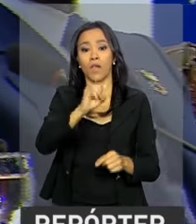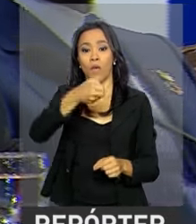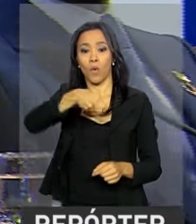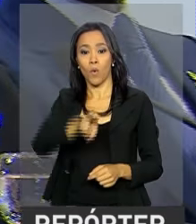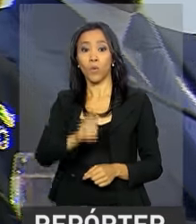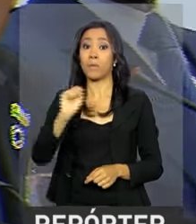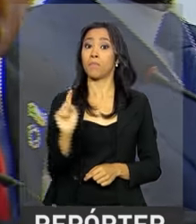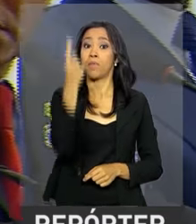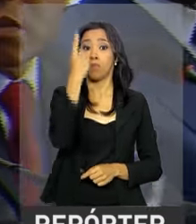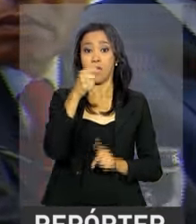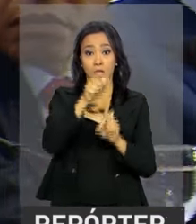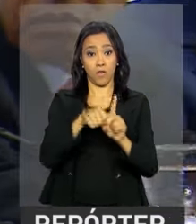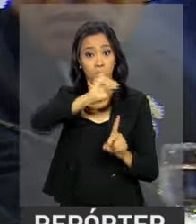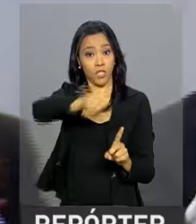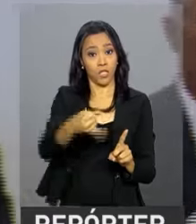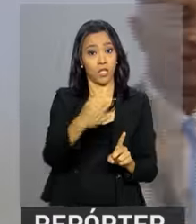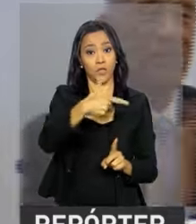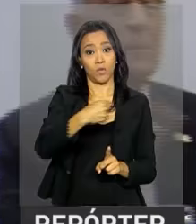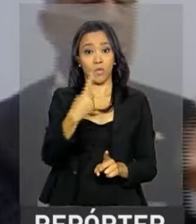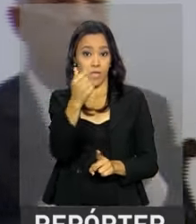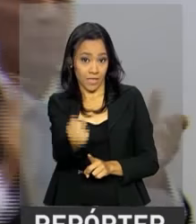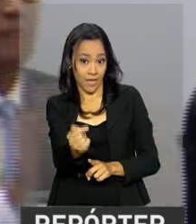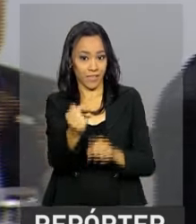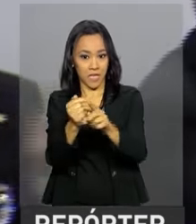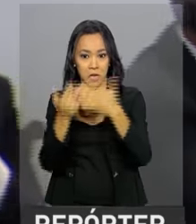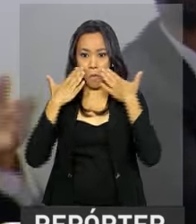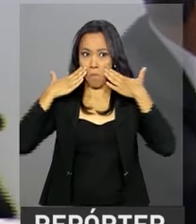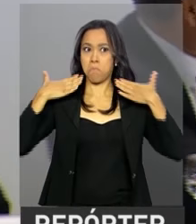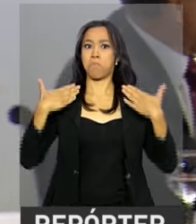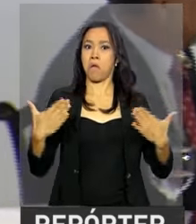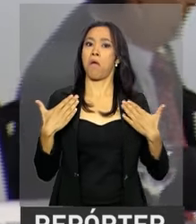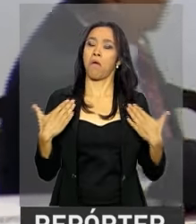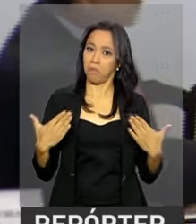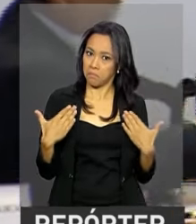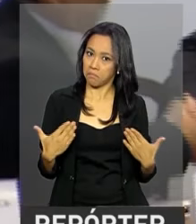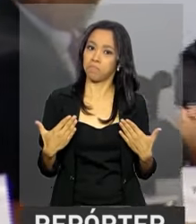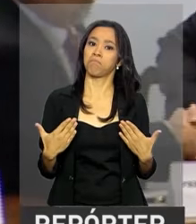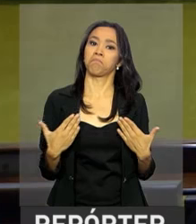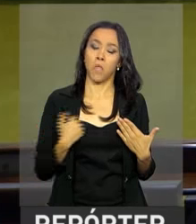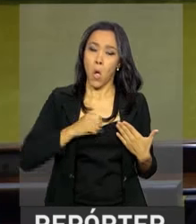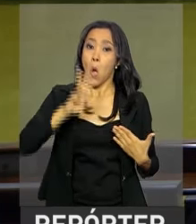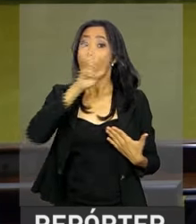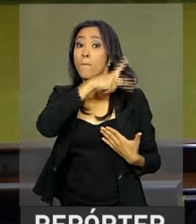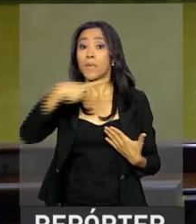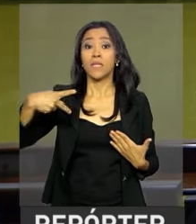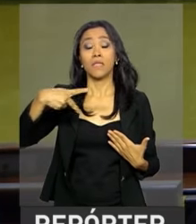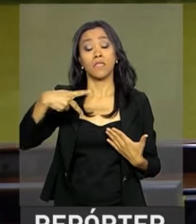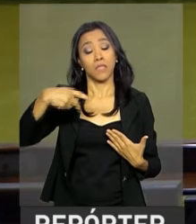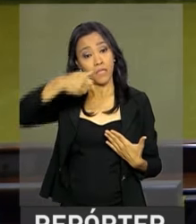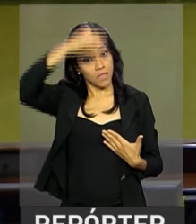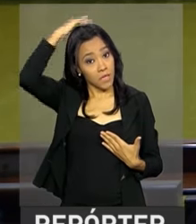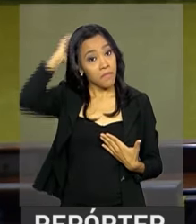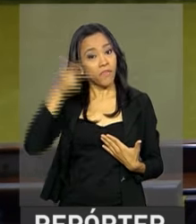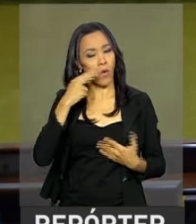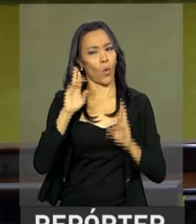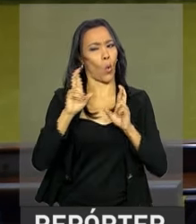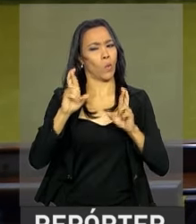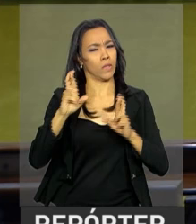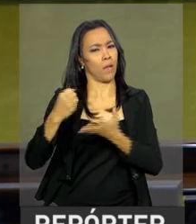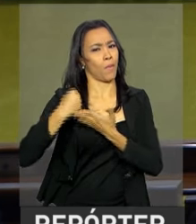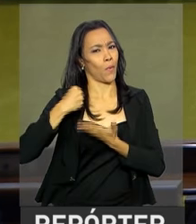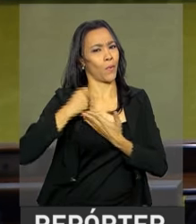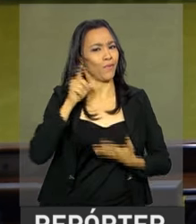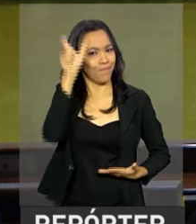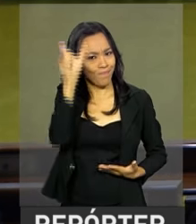1º de janeiro de 2017, ganhou destaque. O presidente Michel Temer disse contar com a atuação de Guterres para que a